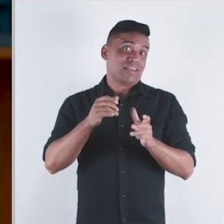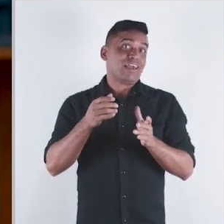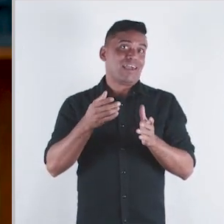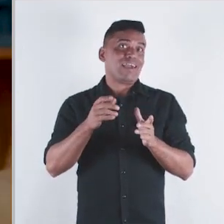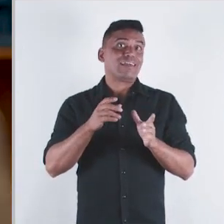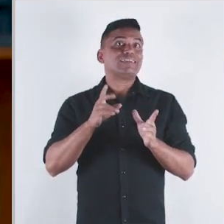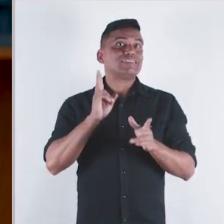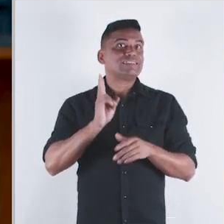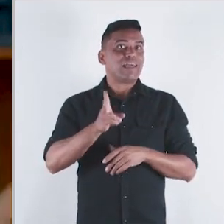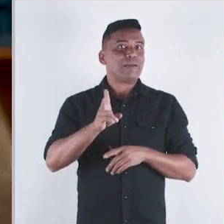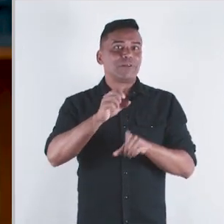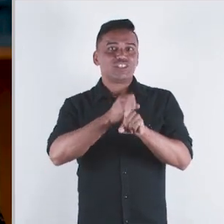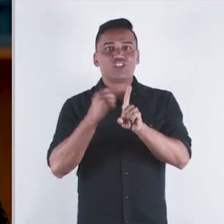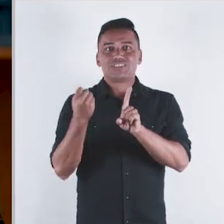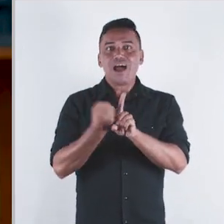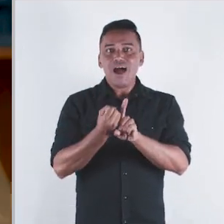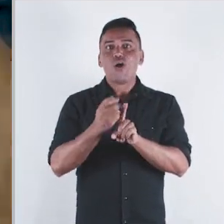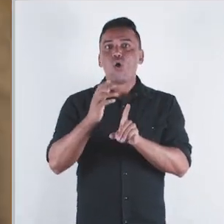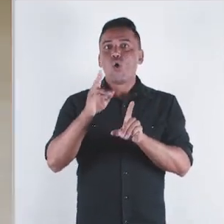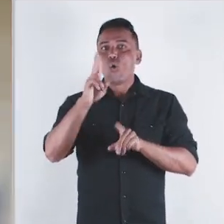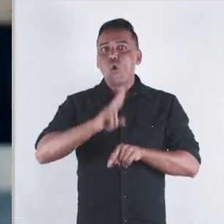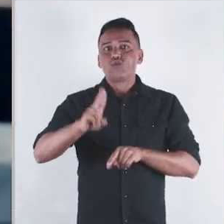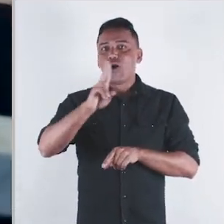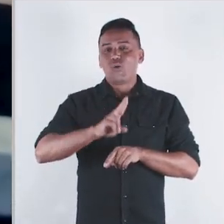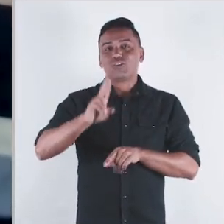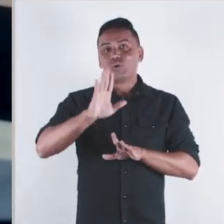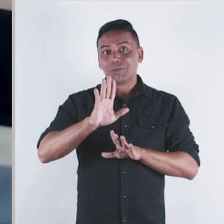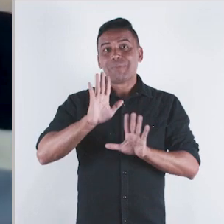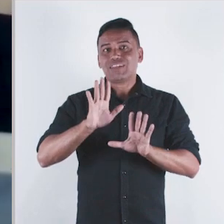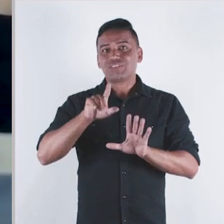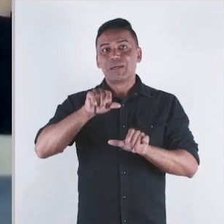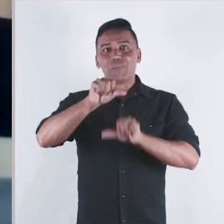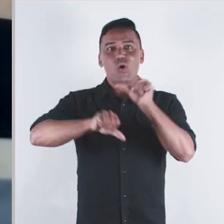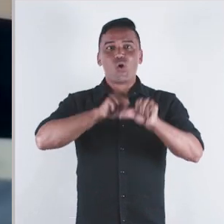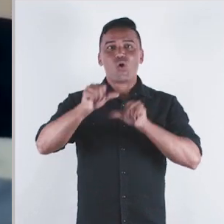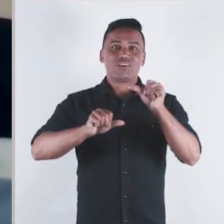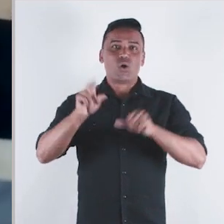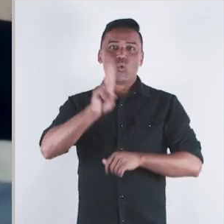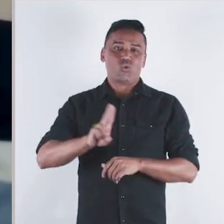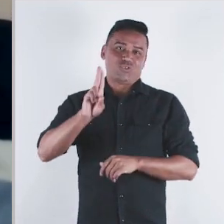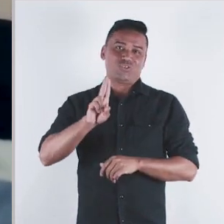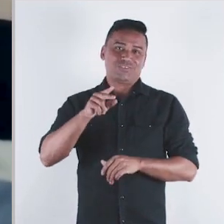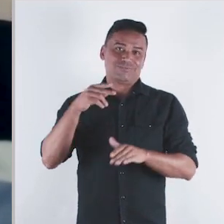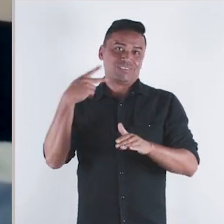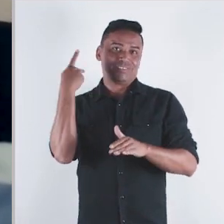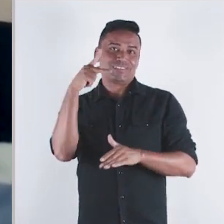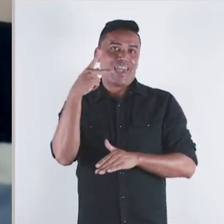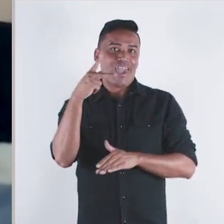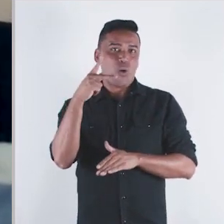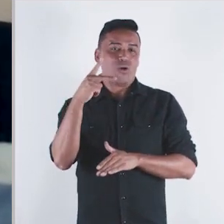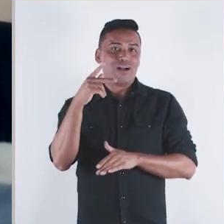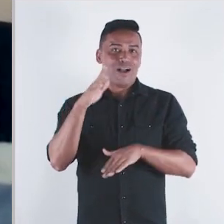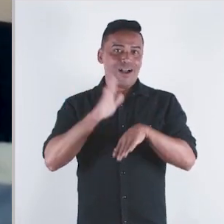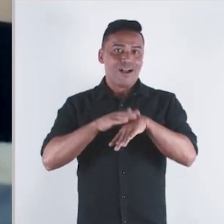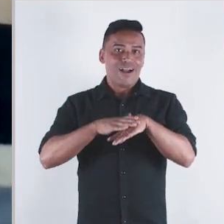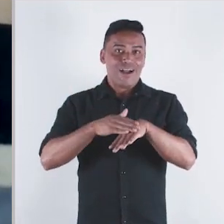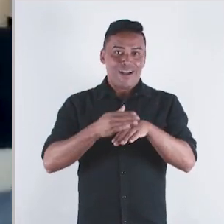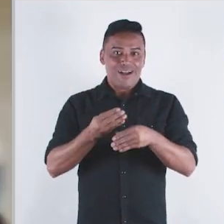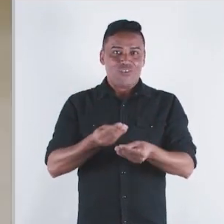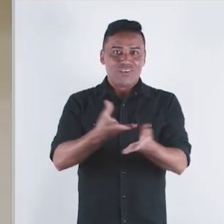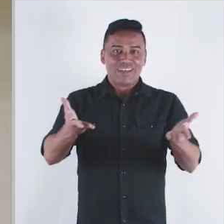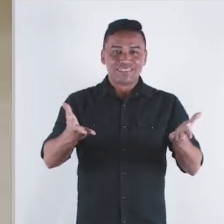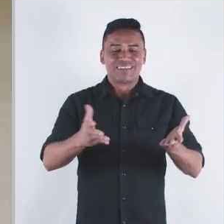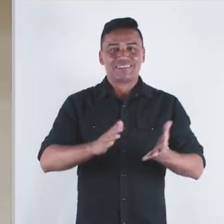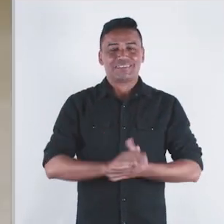esperado, né, um uso Exatamente. específico. Exatamente. E me parece, assim, tão